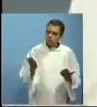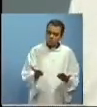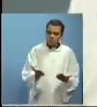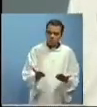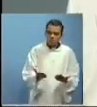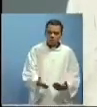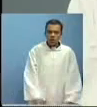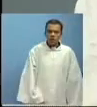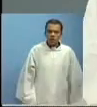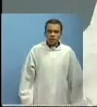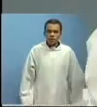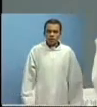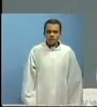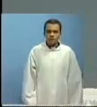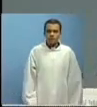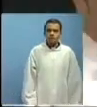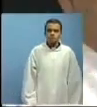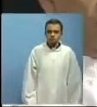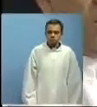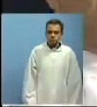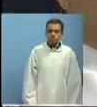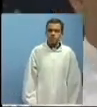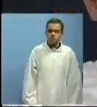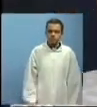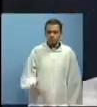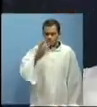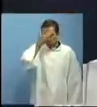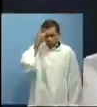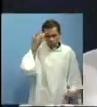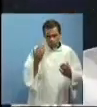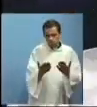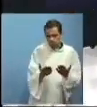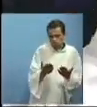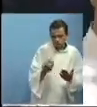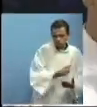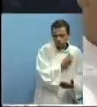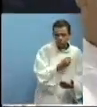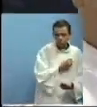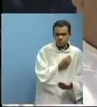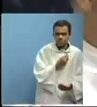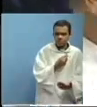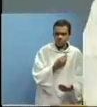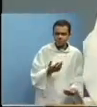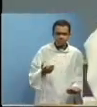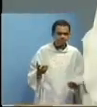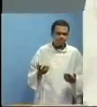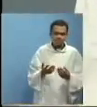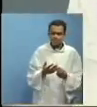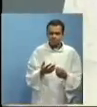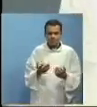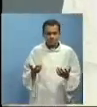com o Ricardo o ser humano moderno é um ser que vive posta fora e